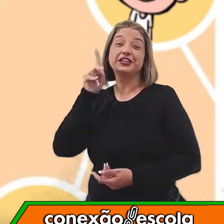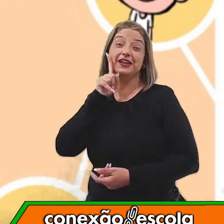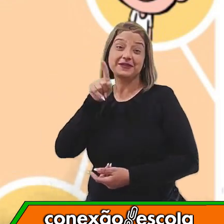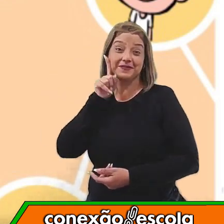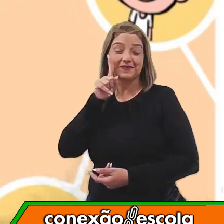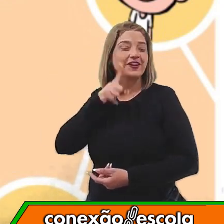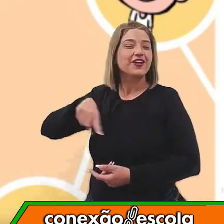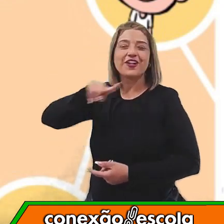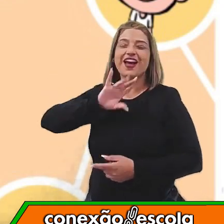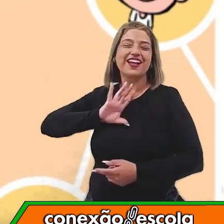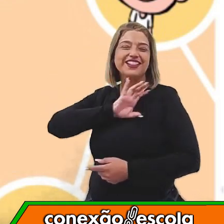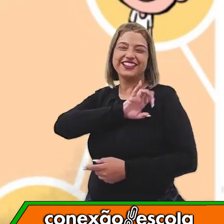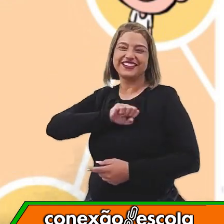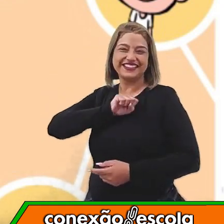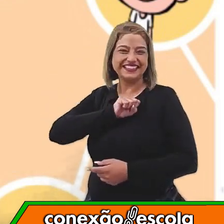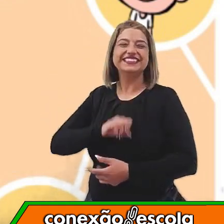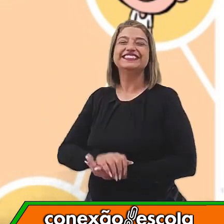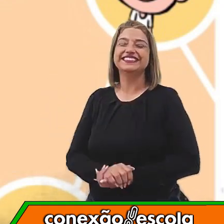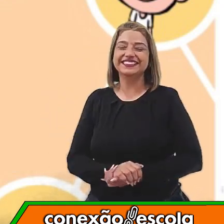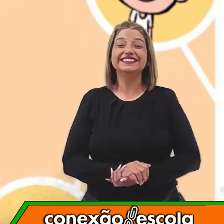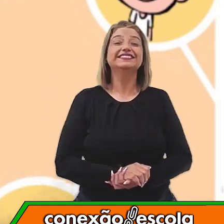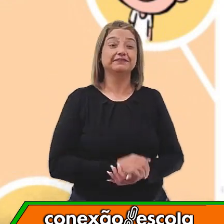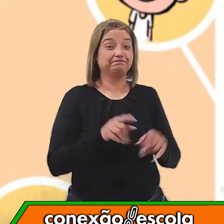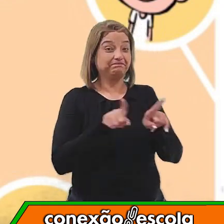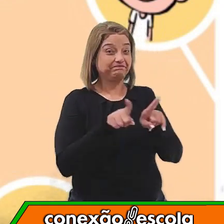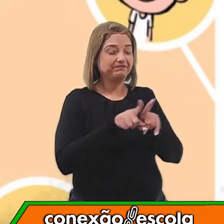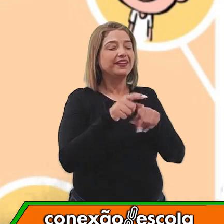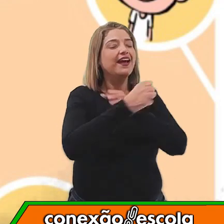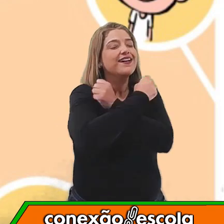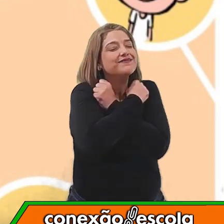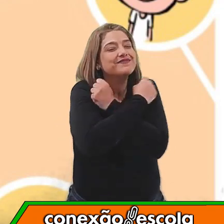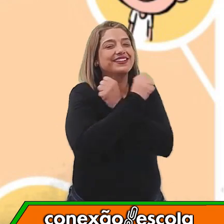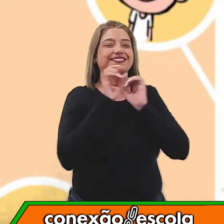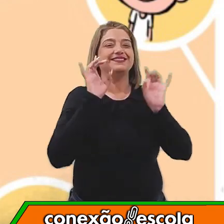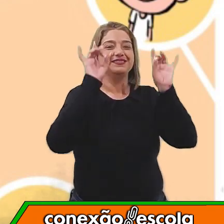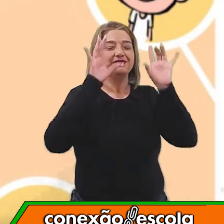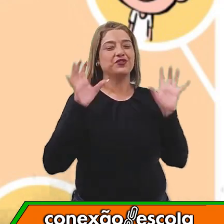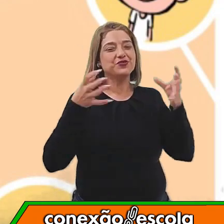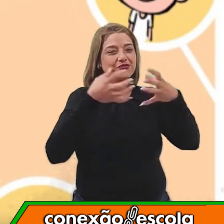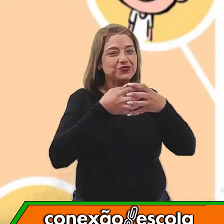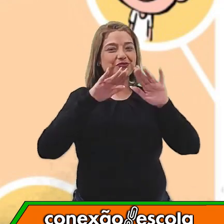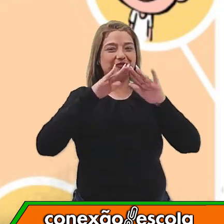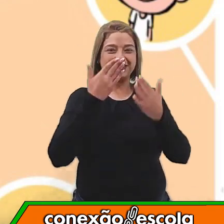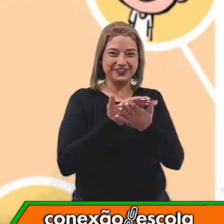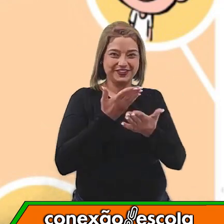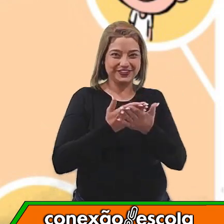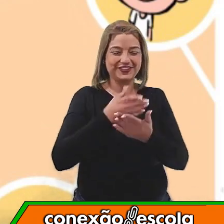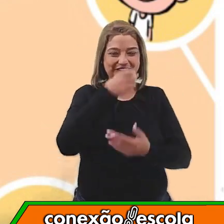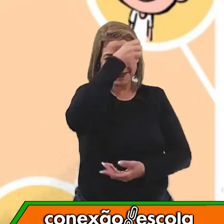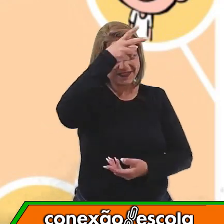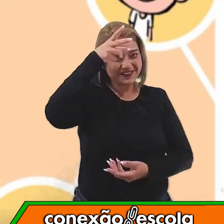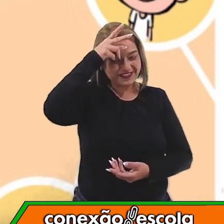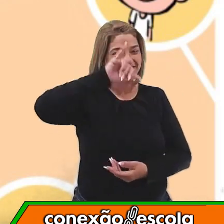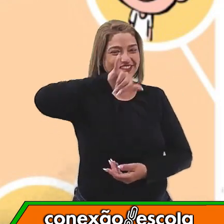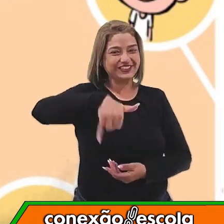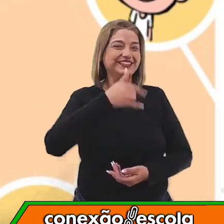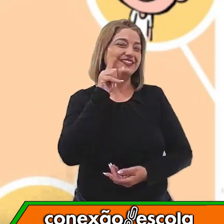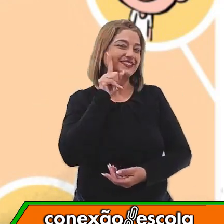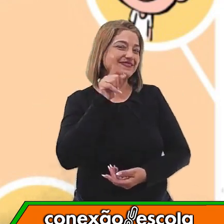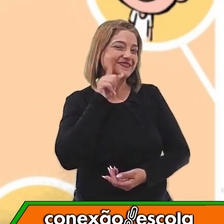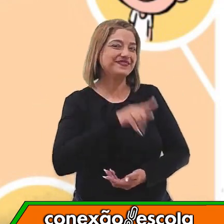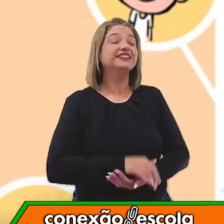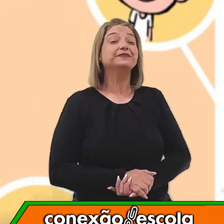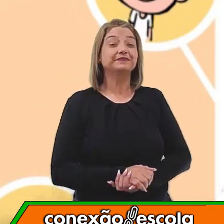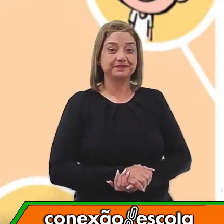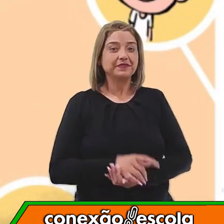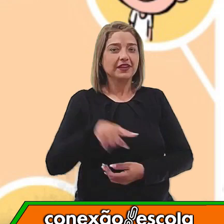Nós adoramos. Demais, né, Pro? E o meu abraço especial para toda a turma aí da Escola Municipal Jardim América. Bom,